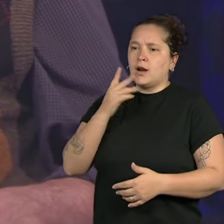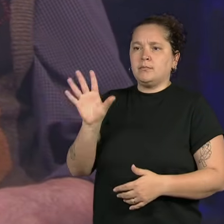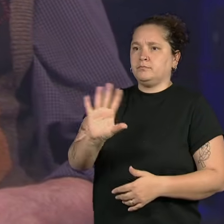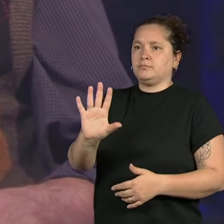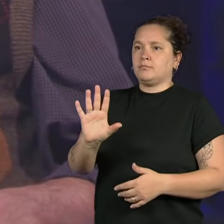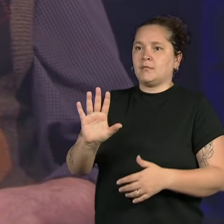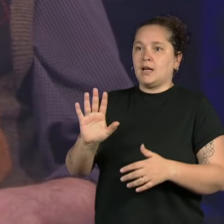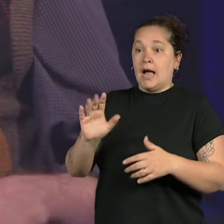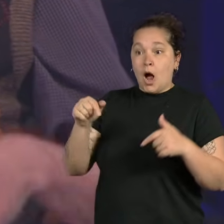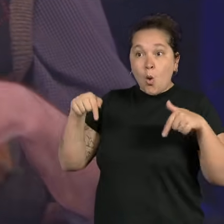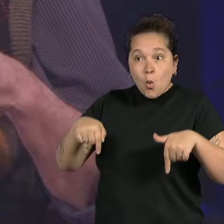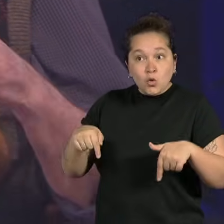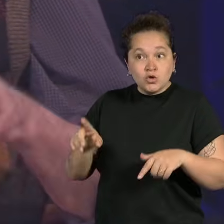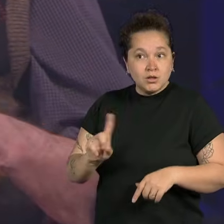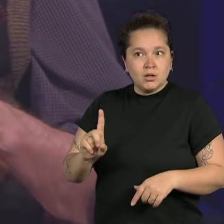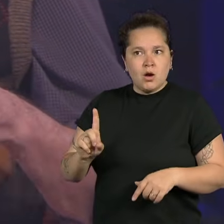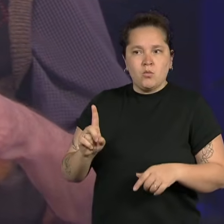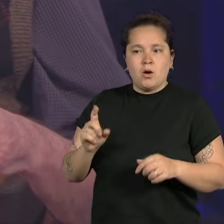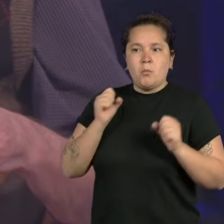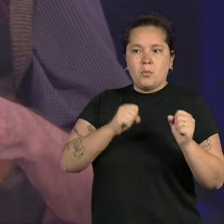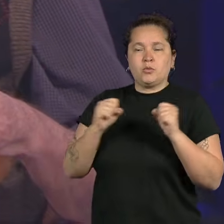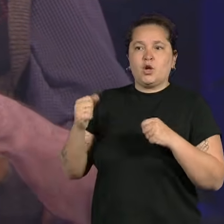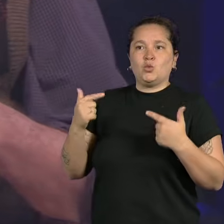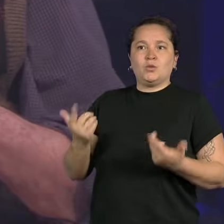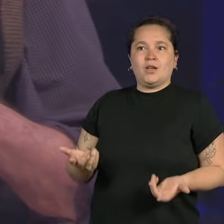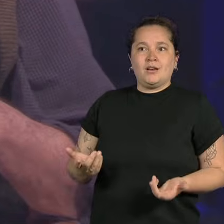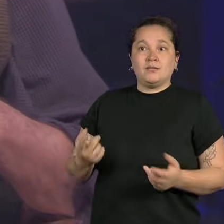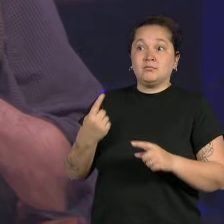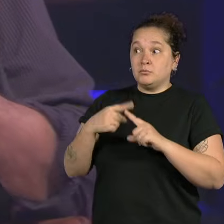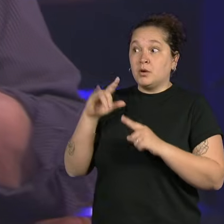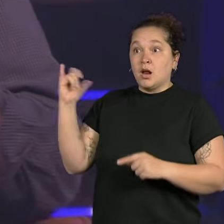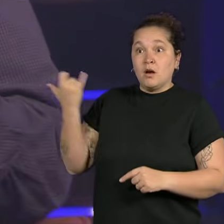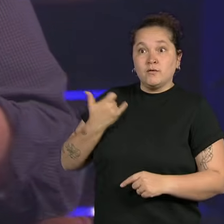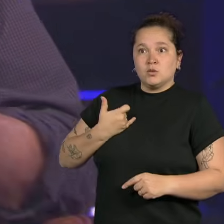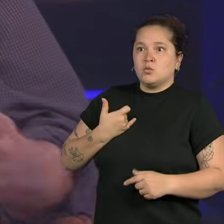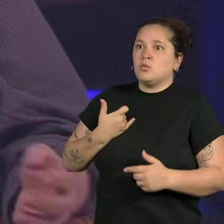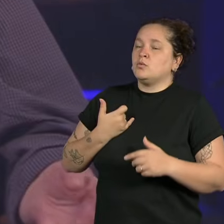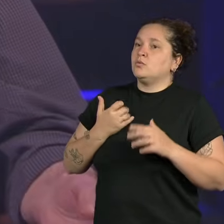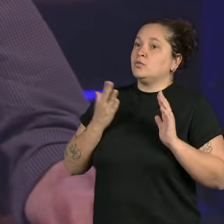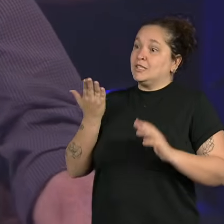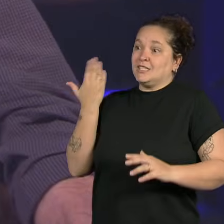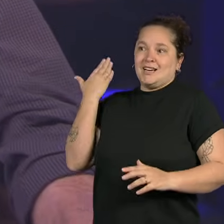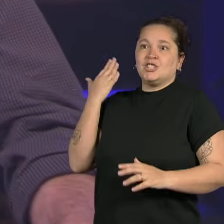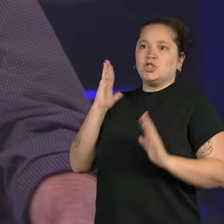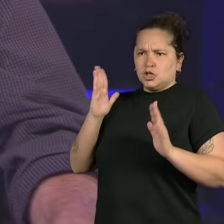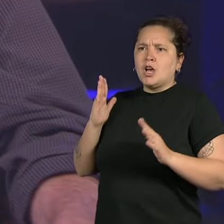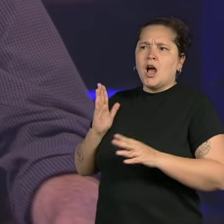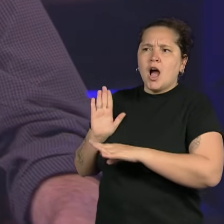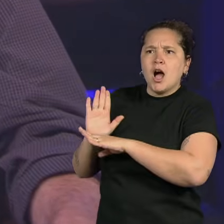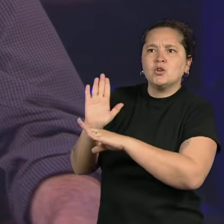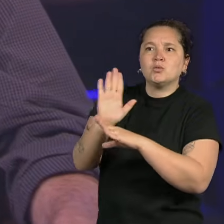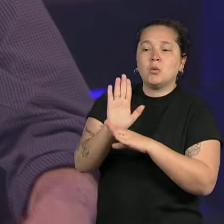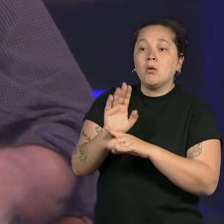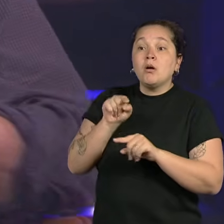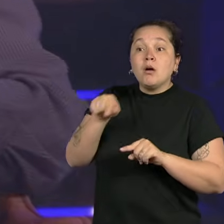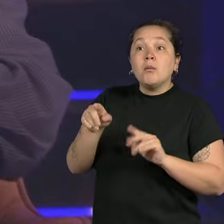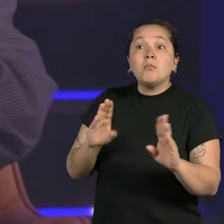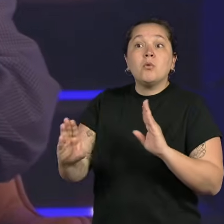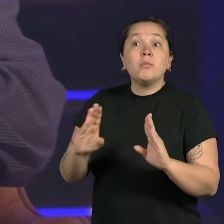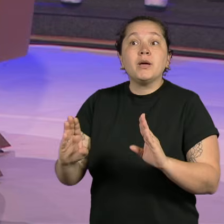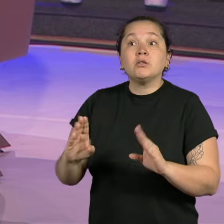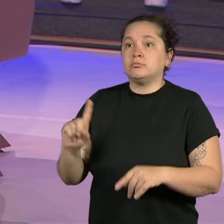né? Porque soube naquele momento que já não poderia contribuir tanto, né,